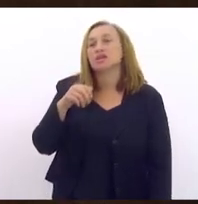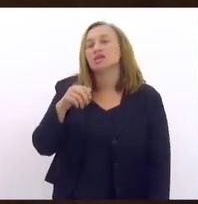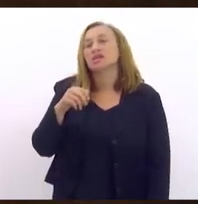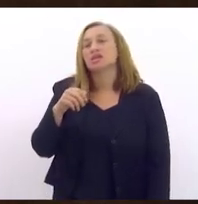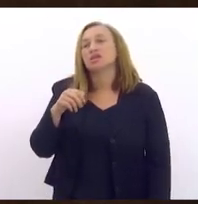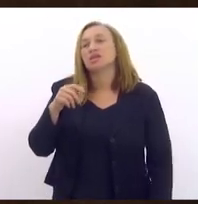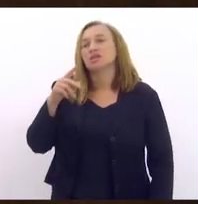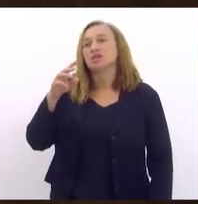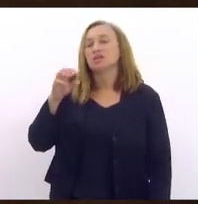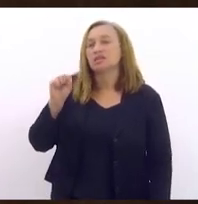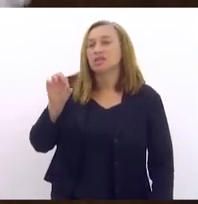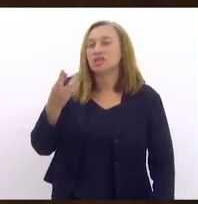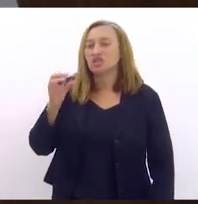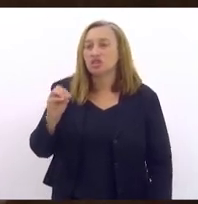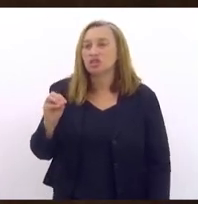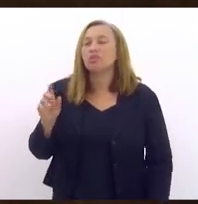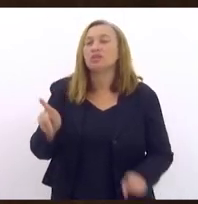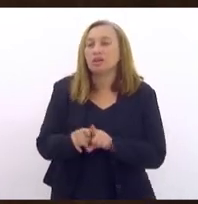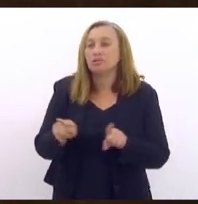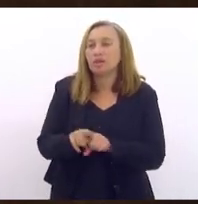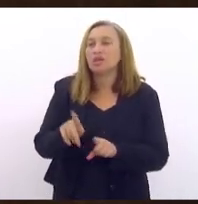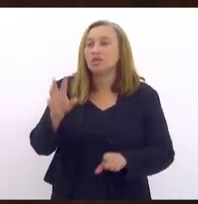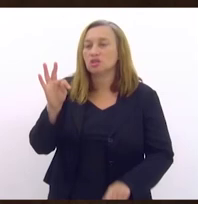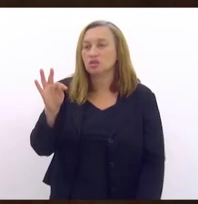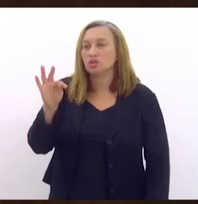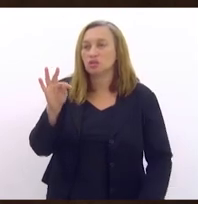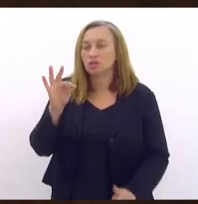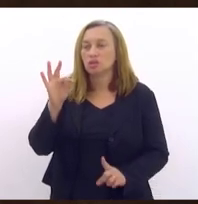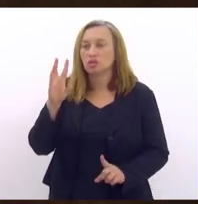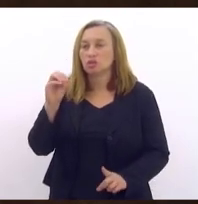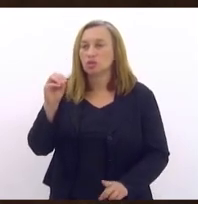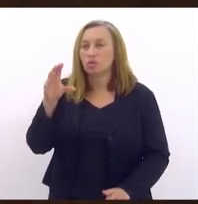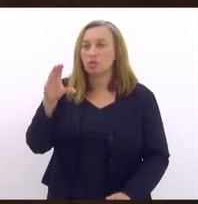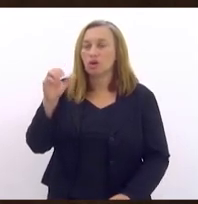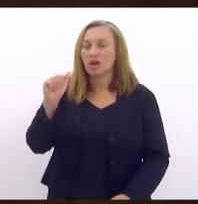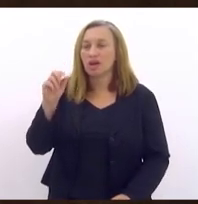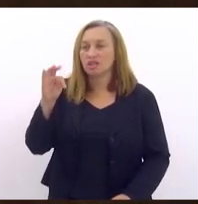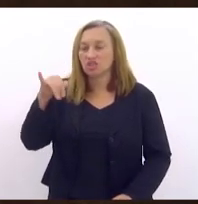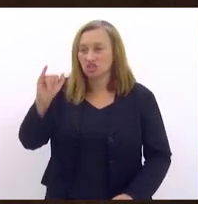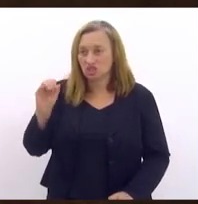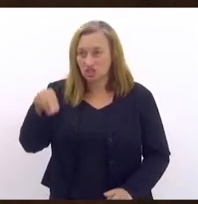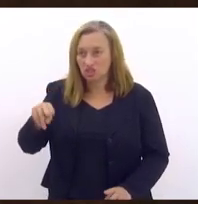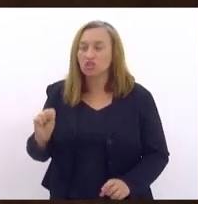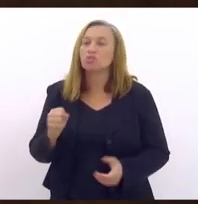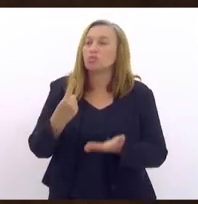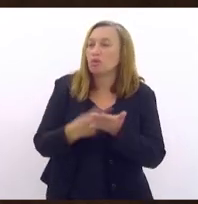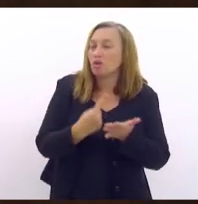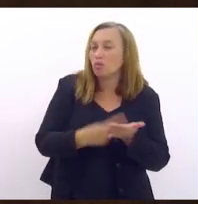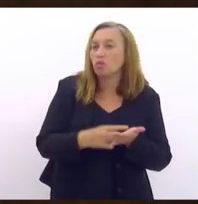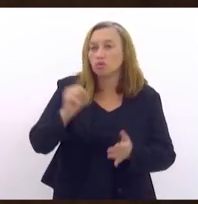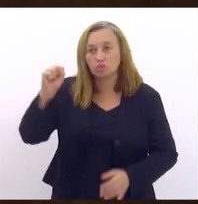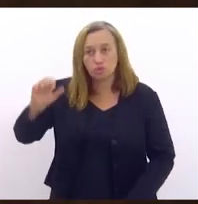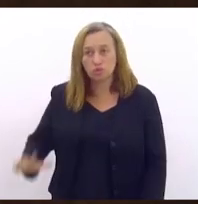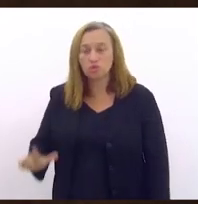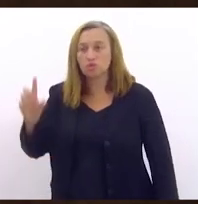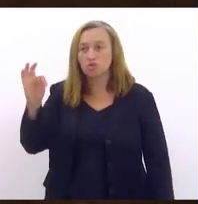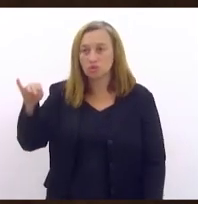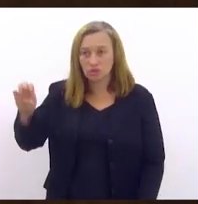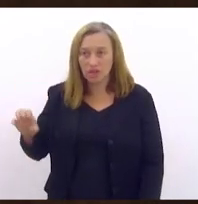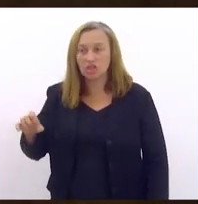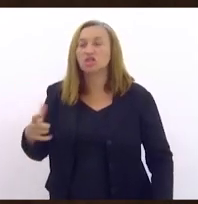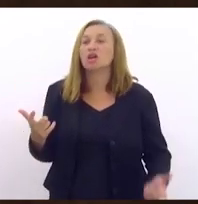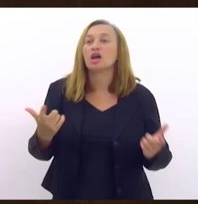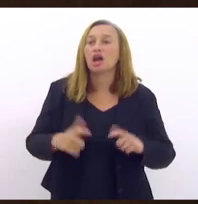do mais, foi assinado um acordo com os estados do Sul e Sudeste, um acordo